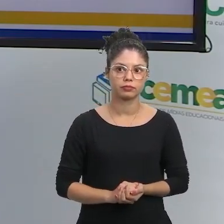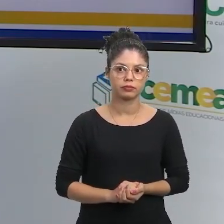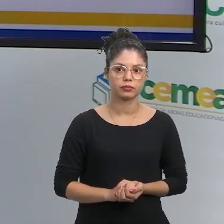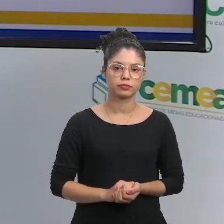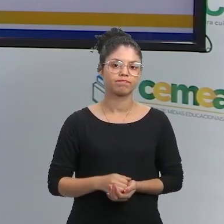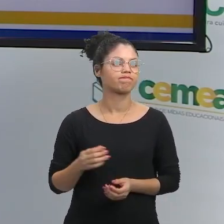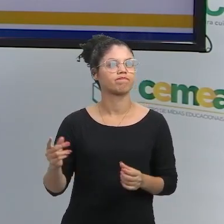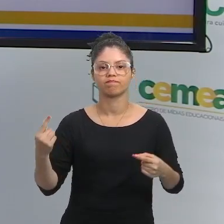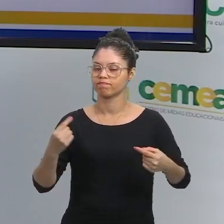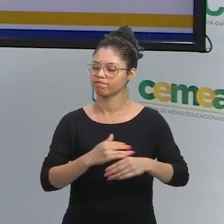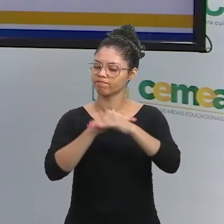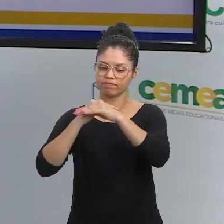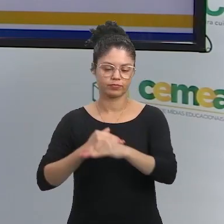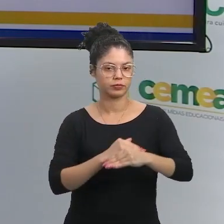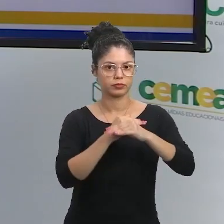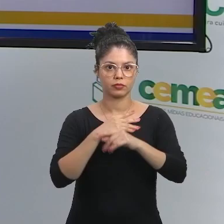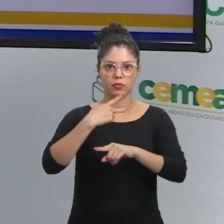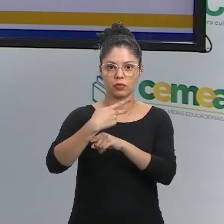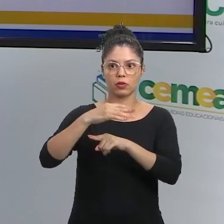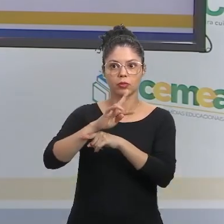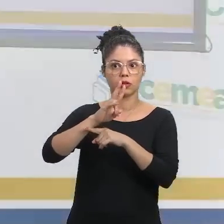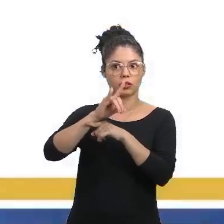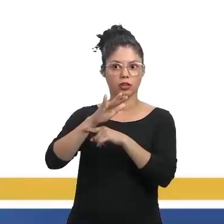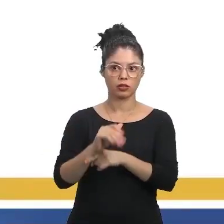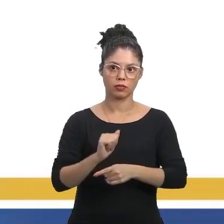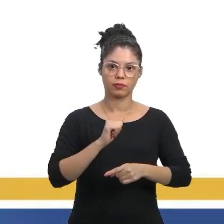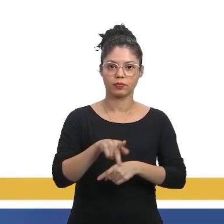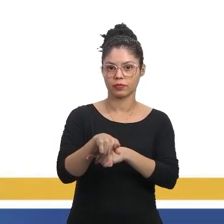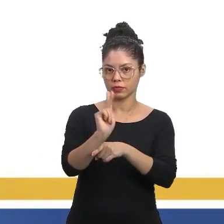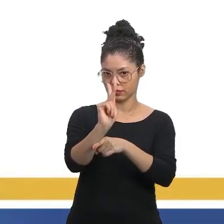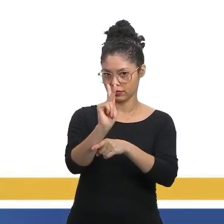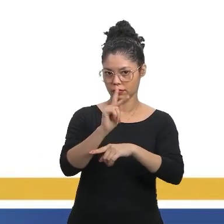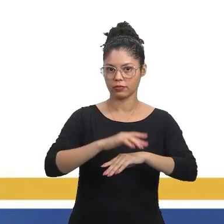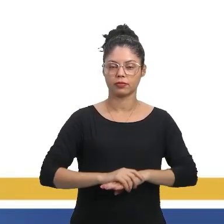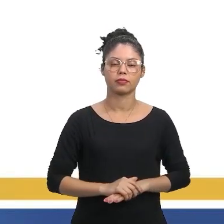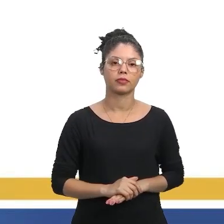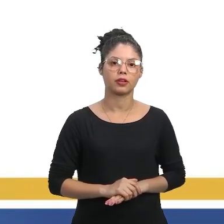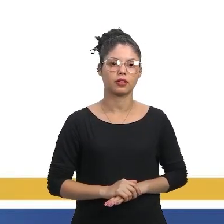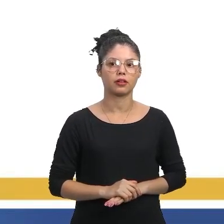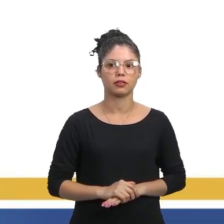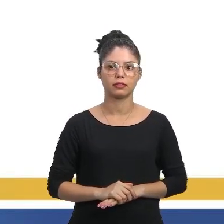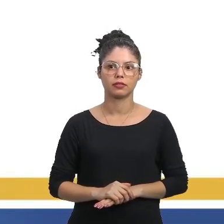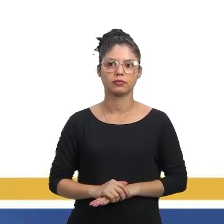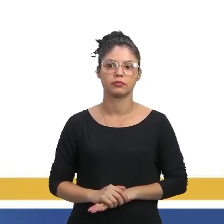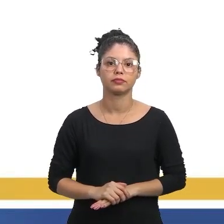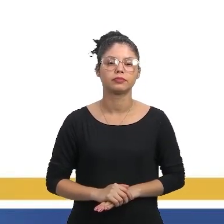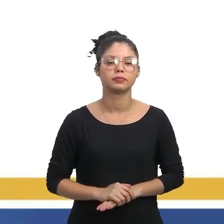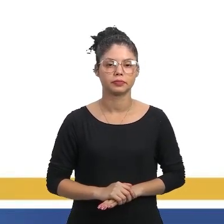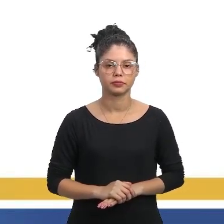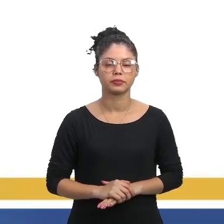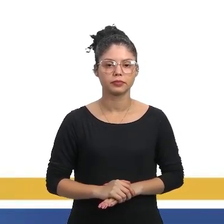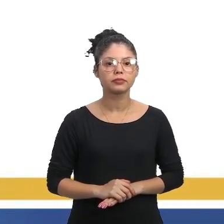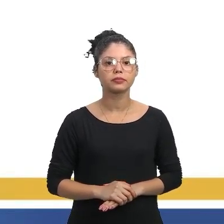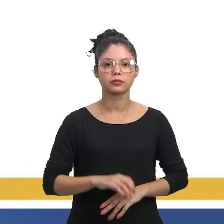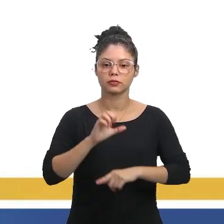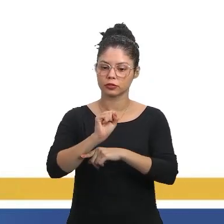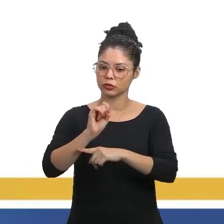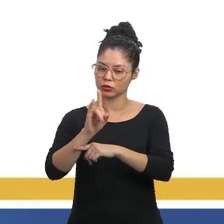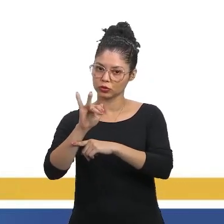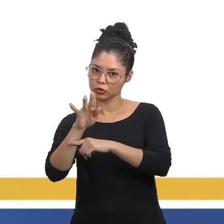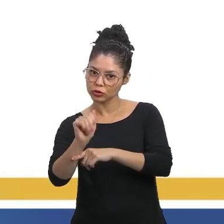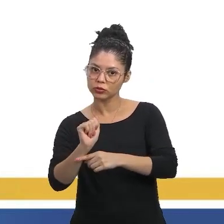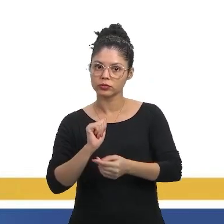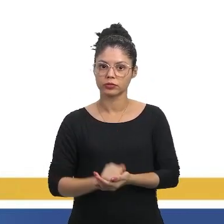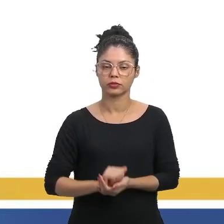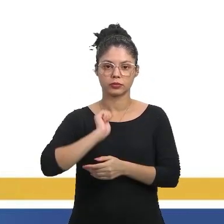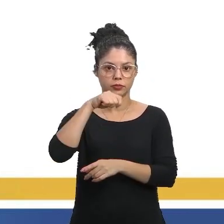não bate. O potássio é outro exemplo, ele vem de cálium e o símbolo é K. O sódio vem de